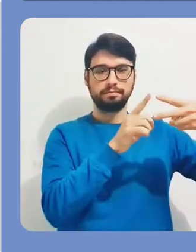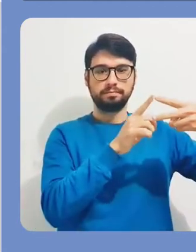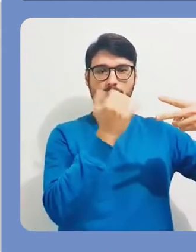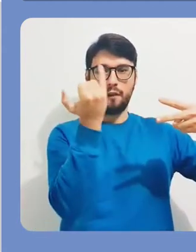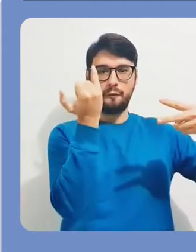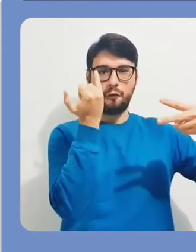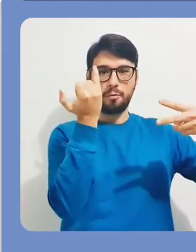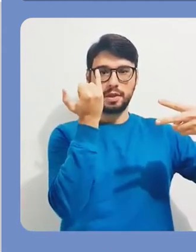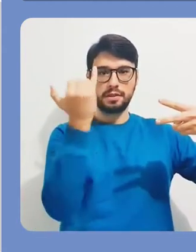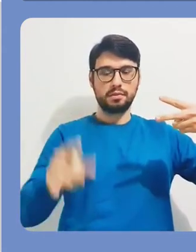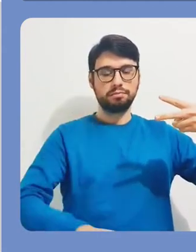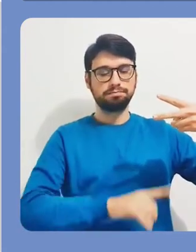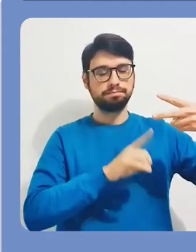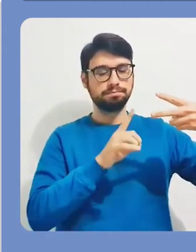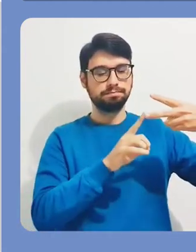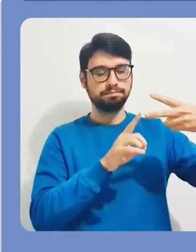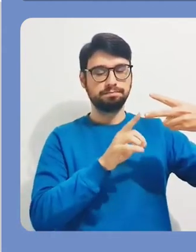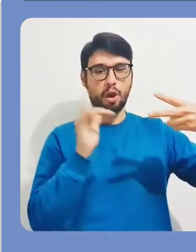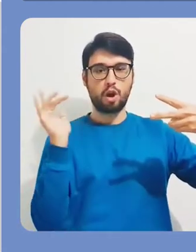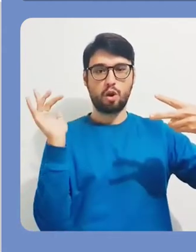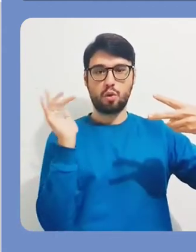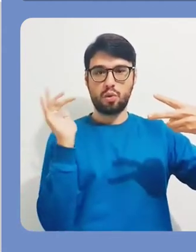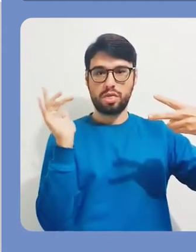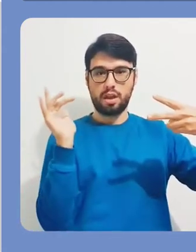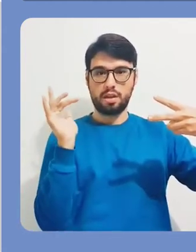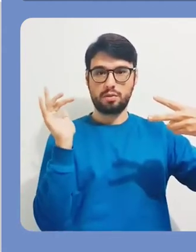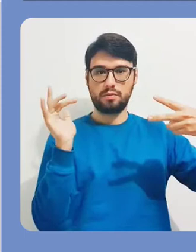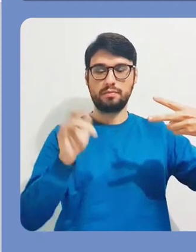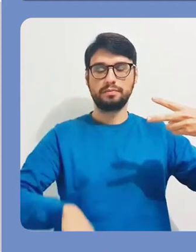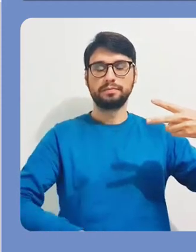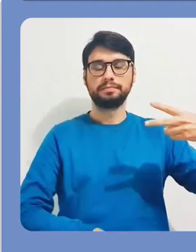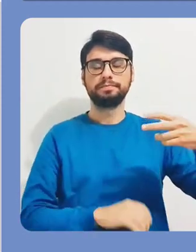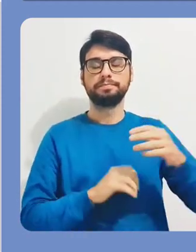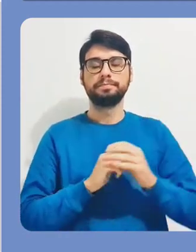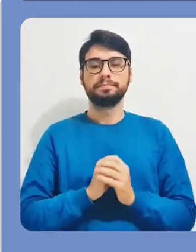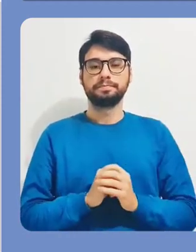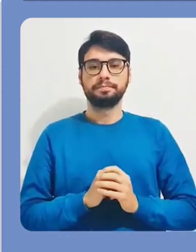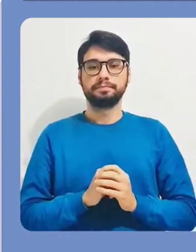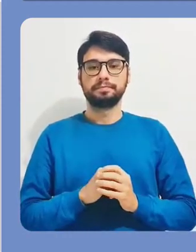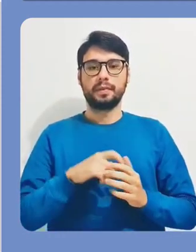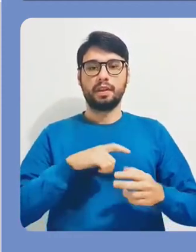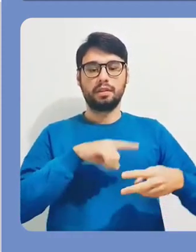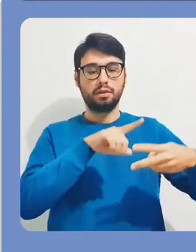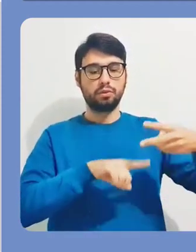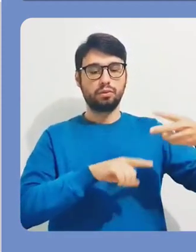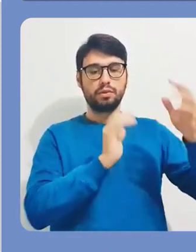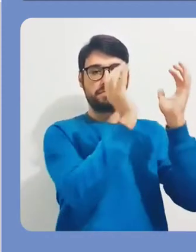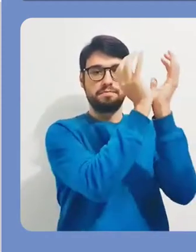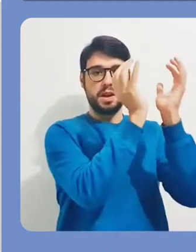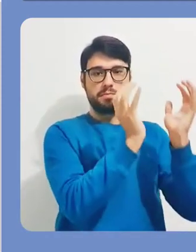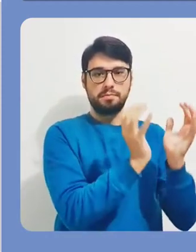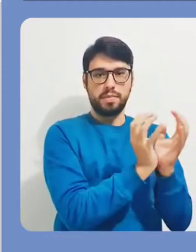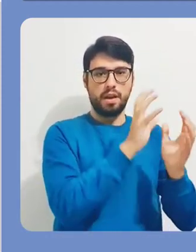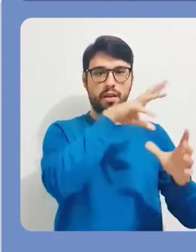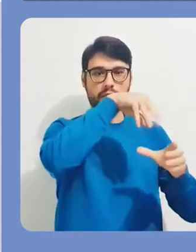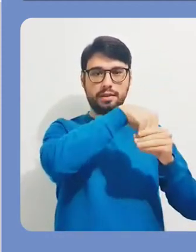página em dois grandes menus: um menu sobre informações e um menu sobre